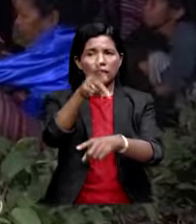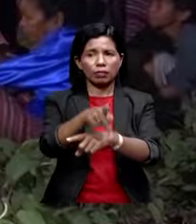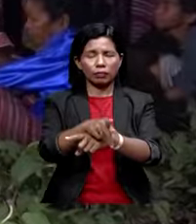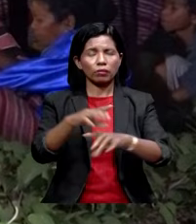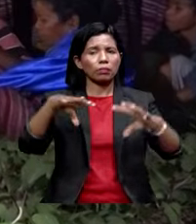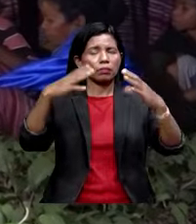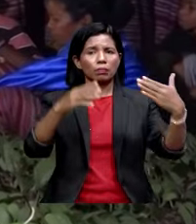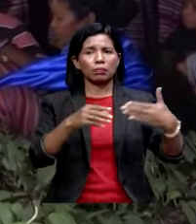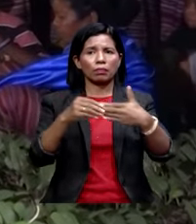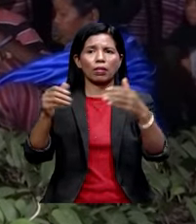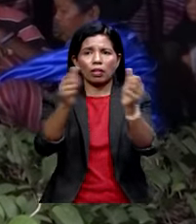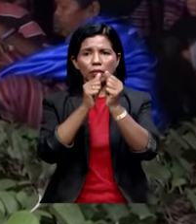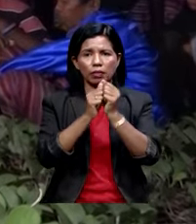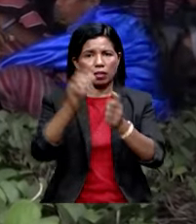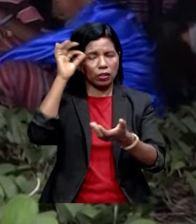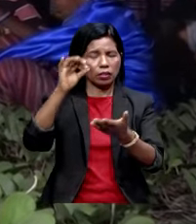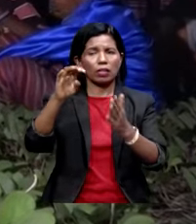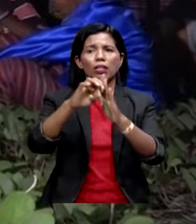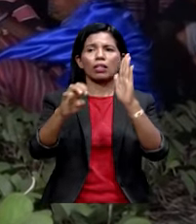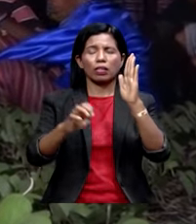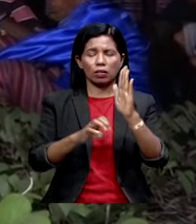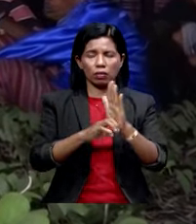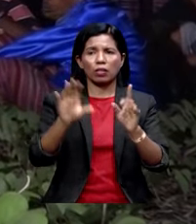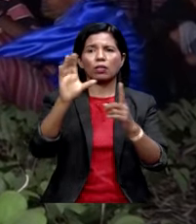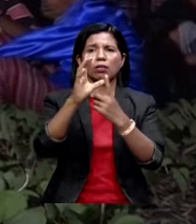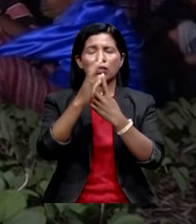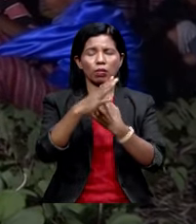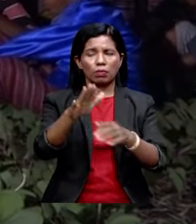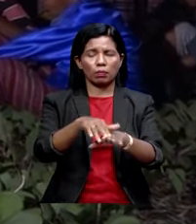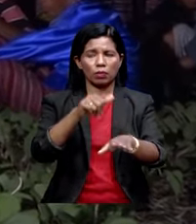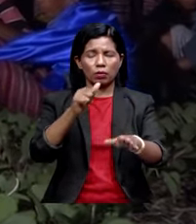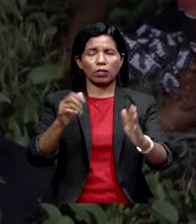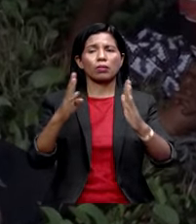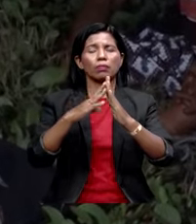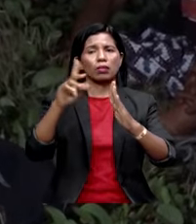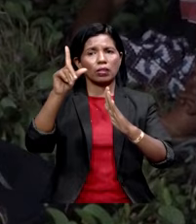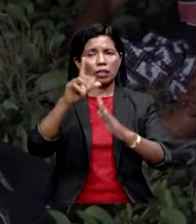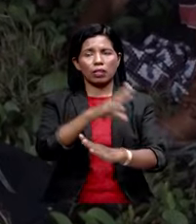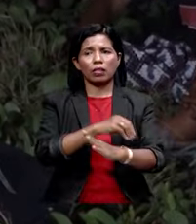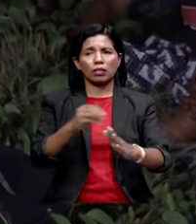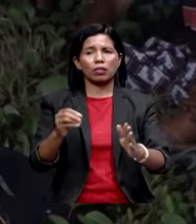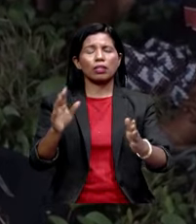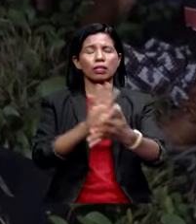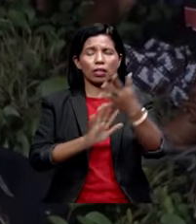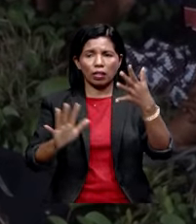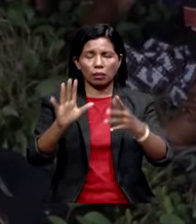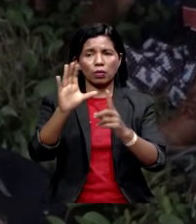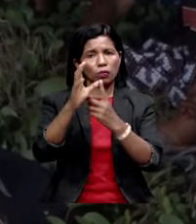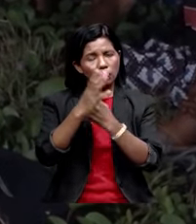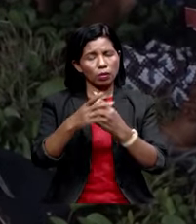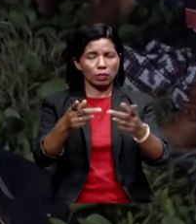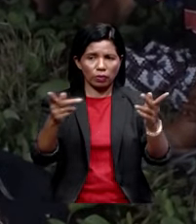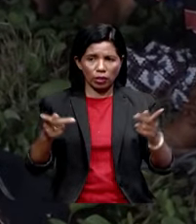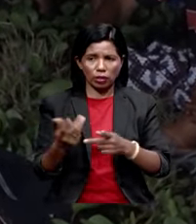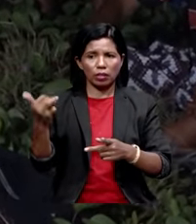comissão organizadora Hamutu com o secretário de Estado, Arte e Cultura, convida Liana Imbalum, rodihalo cerimônia cultural bafata em Sirenebe, Papa